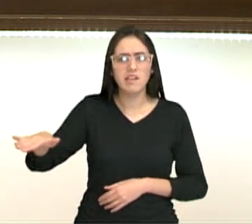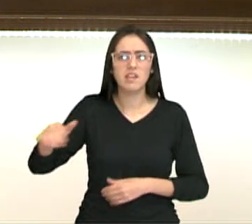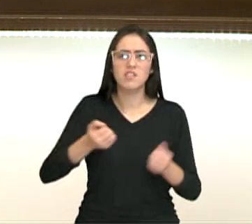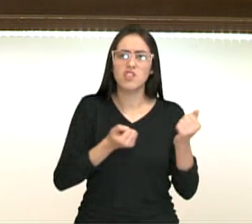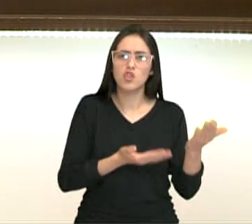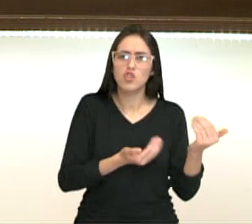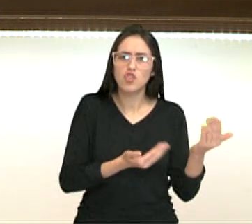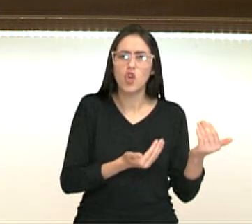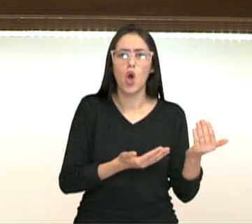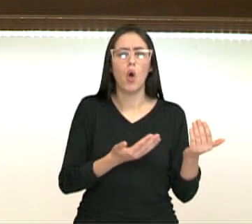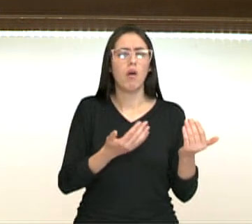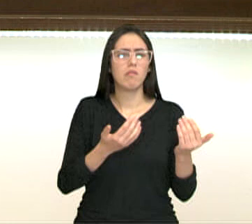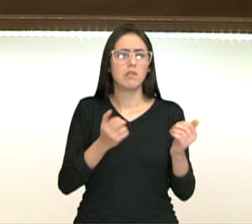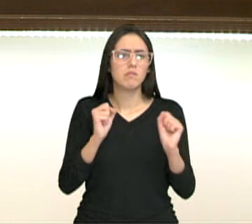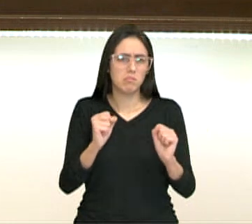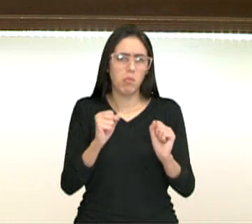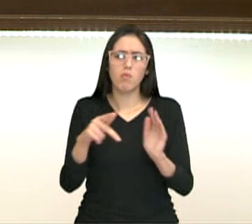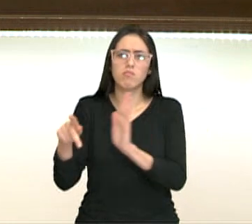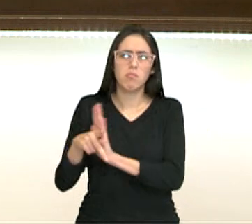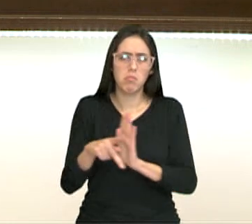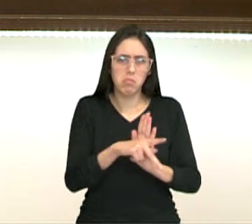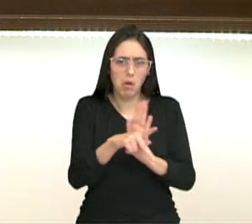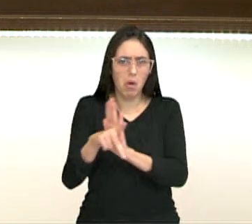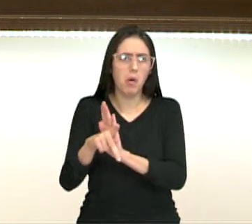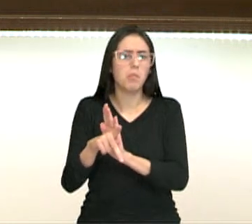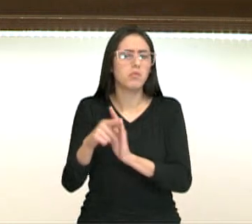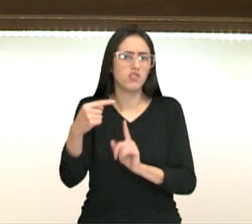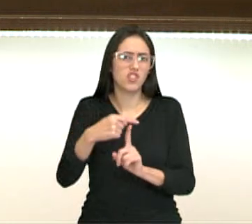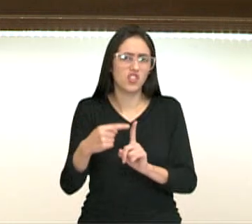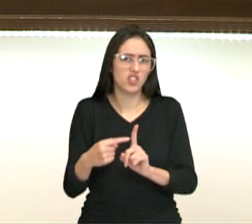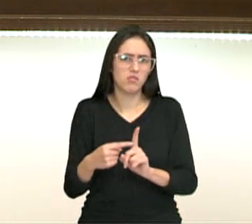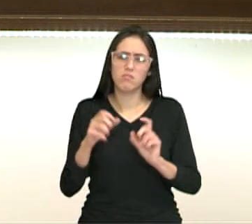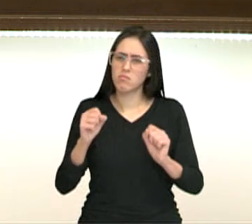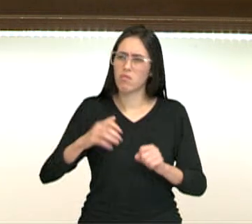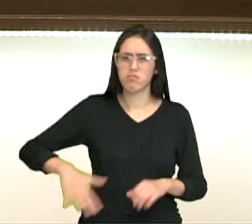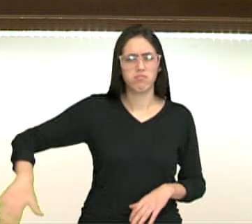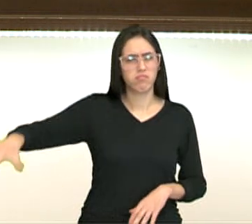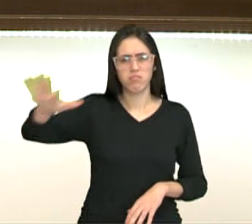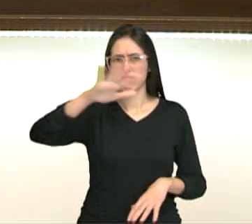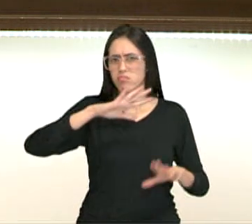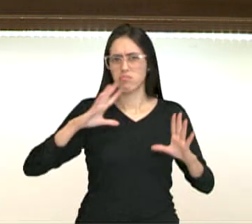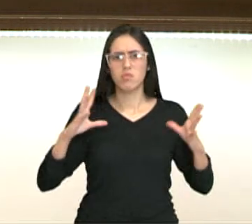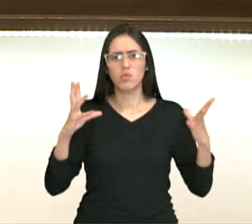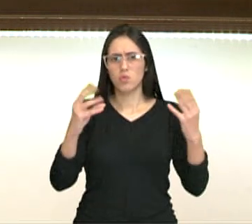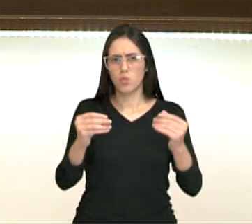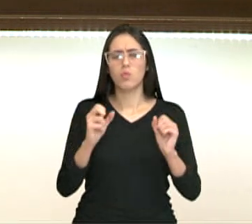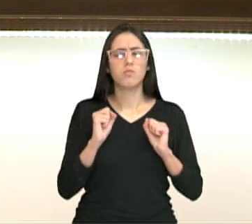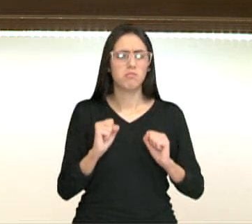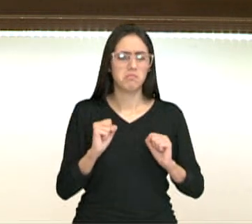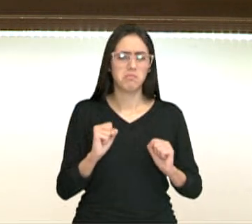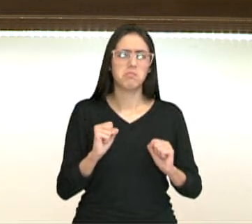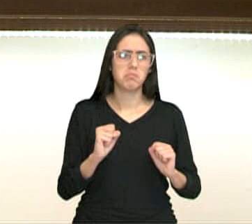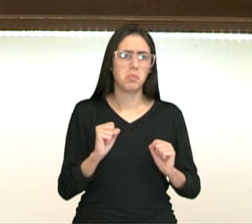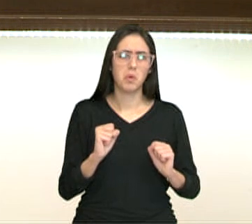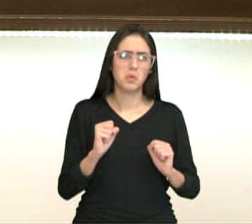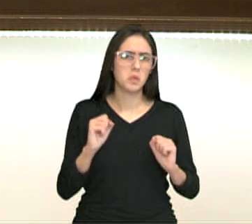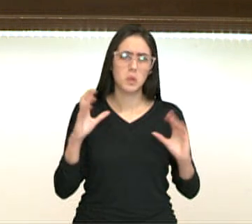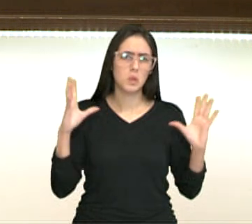nas trilhas adequadas para a idade também pode. Então é uma modalidade muito democrática, envolve todo